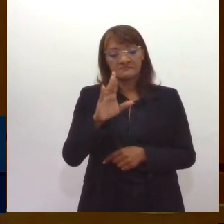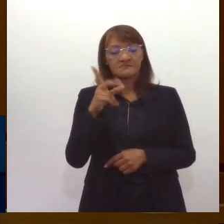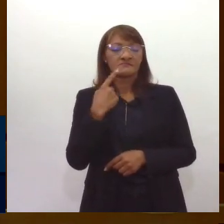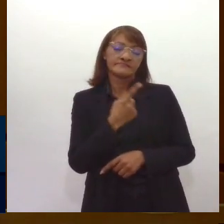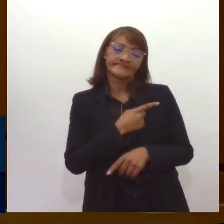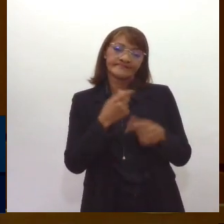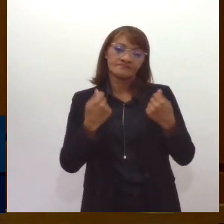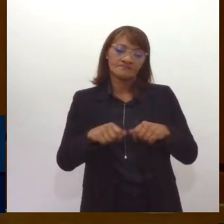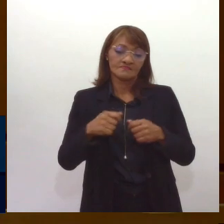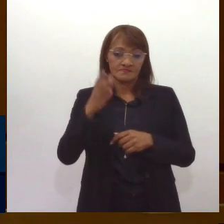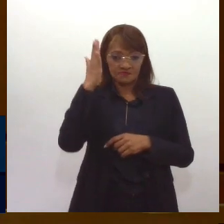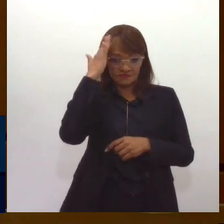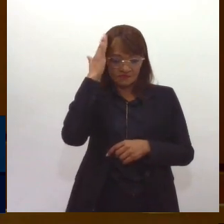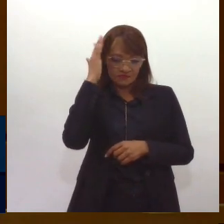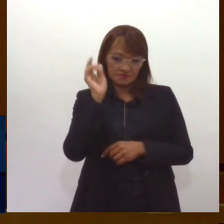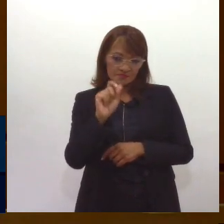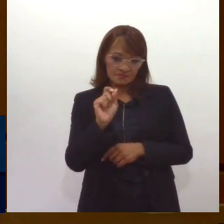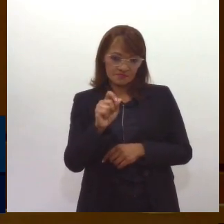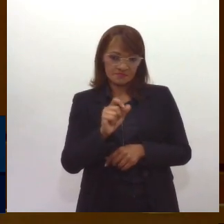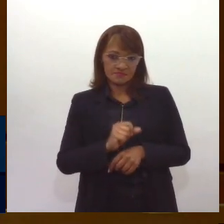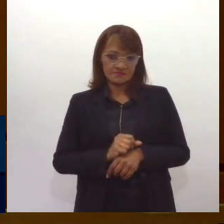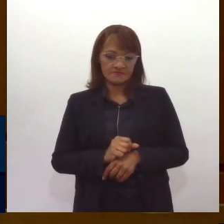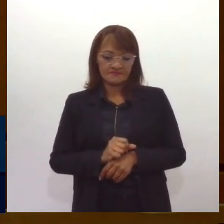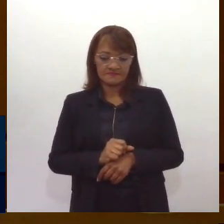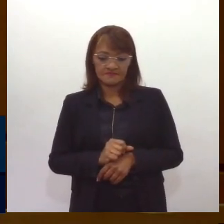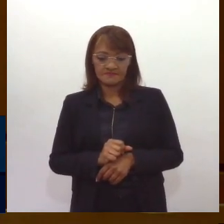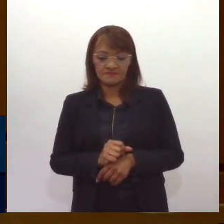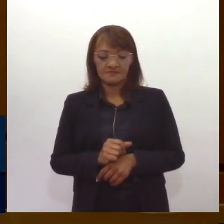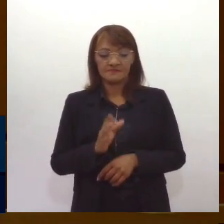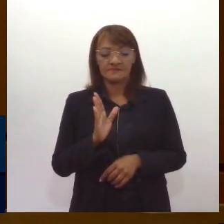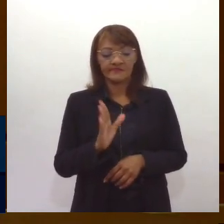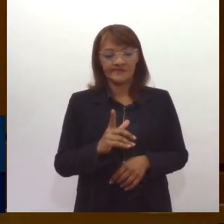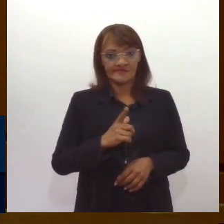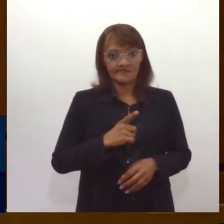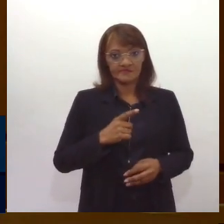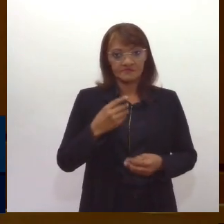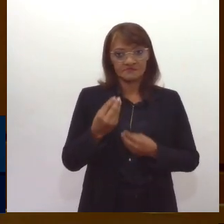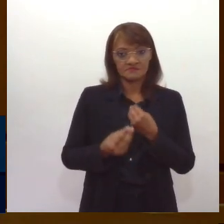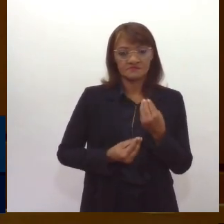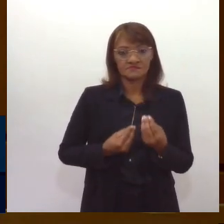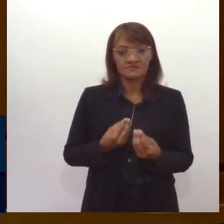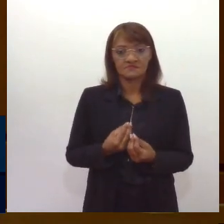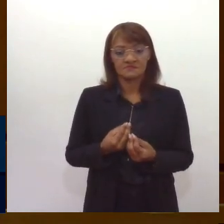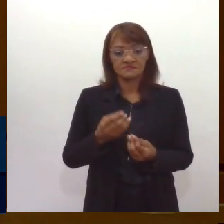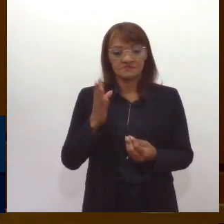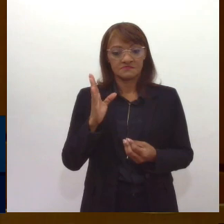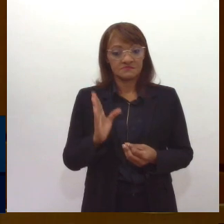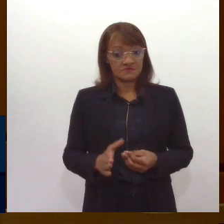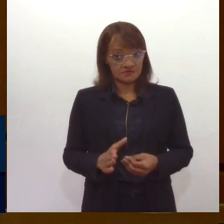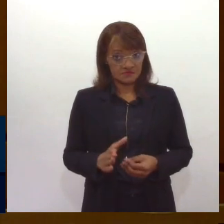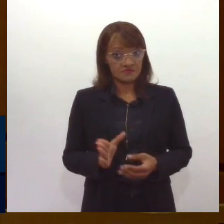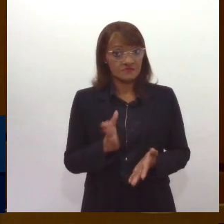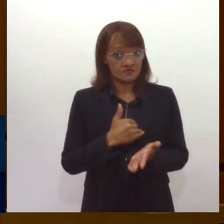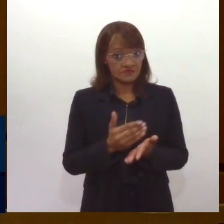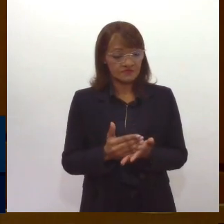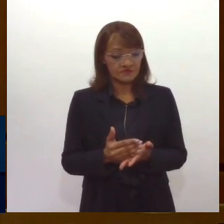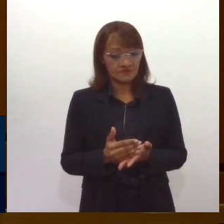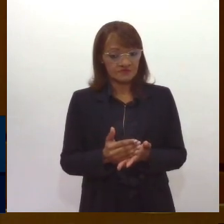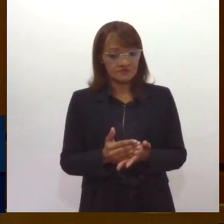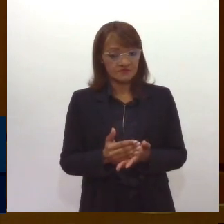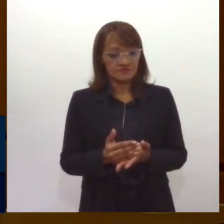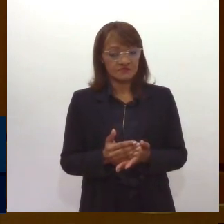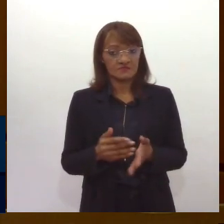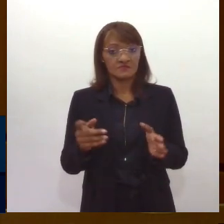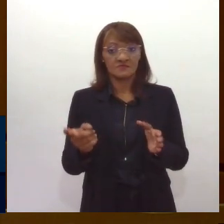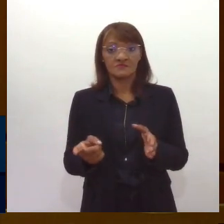existe uma decisão judicial que transitou em julgado, que pertence ao território de São